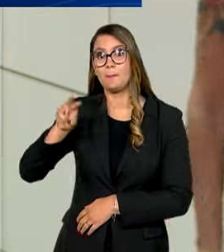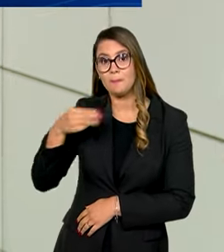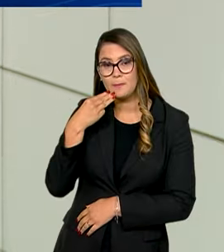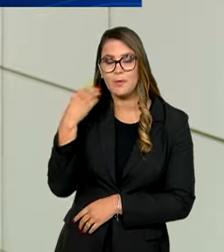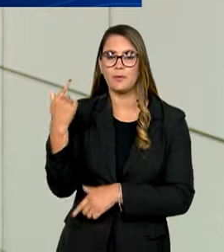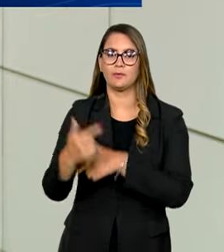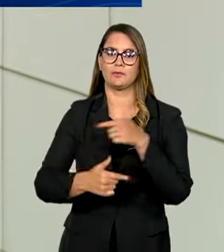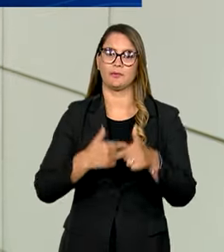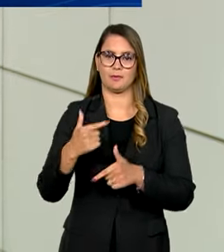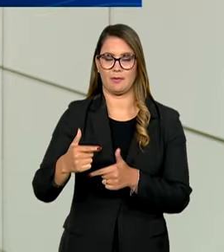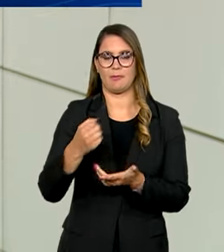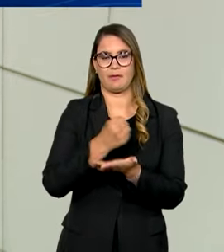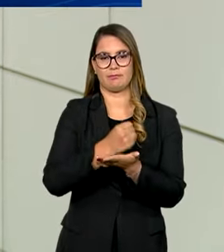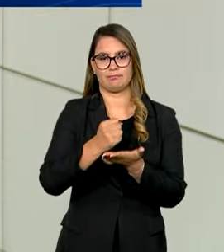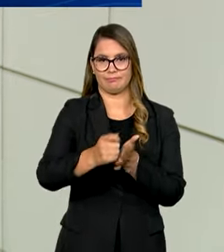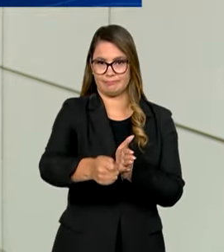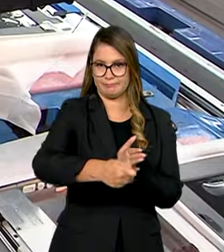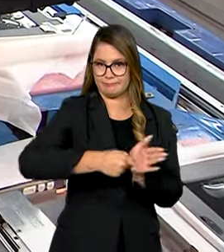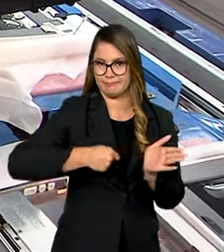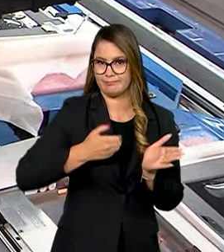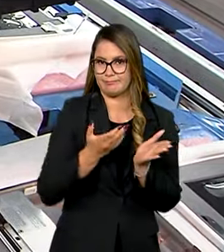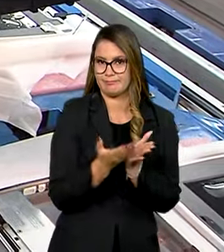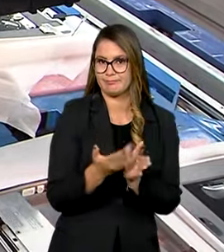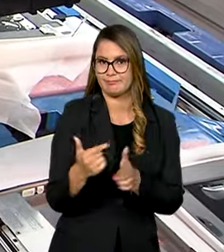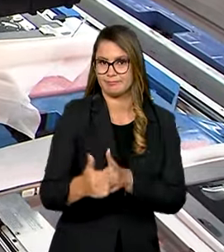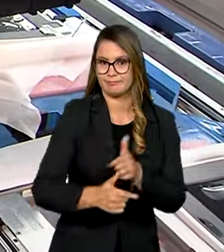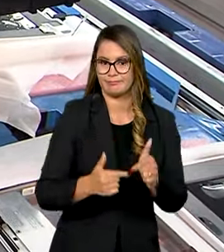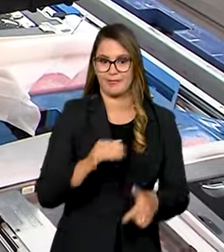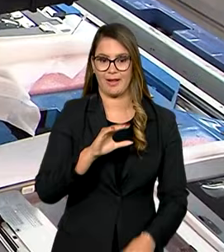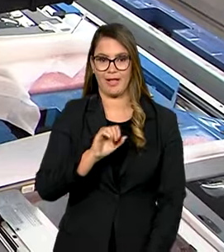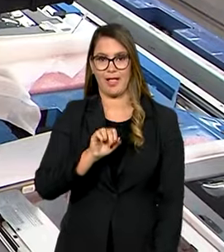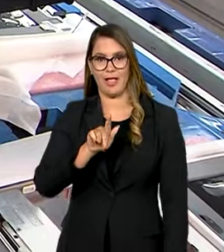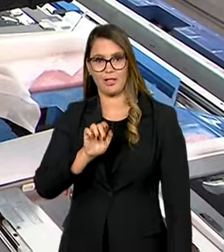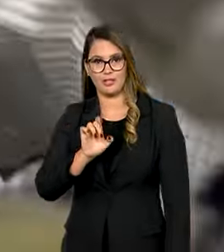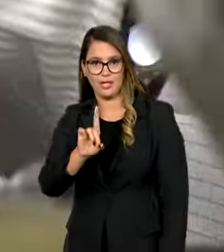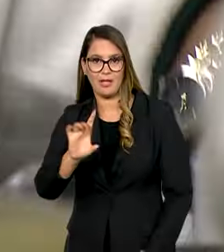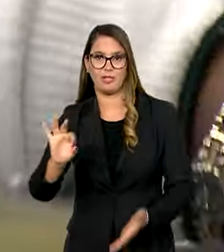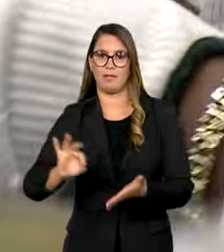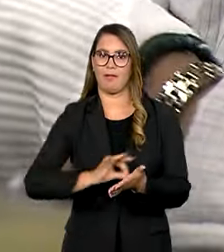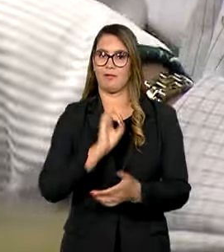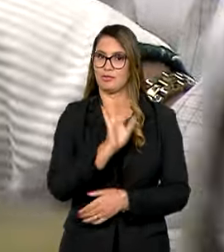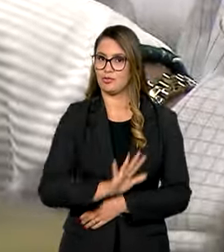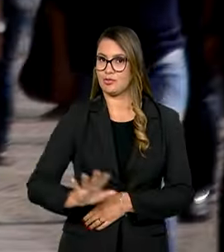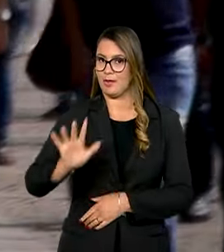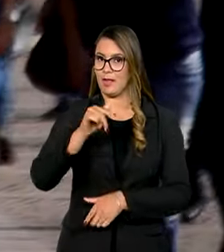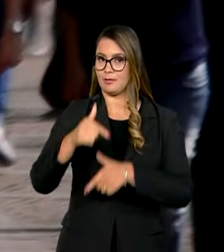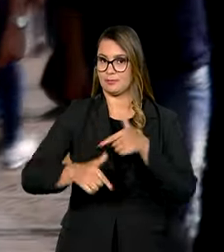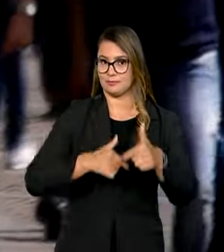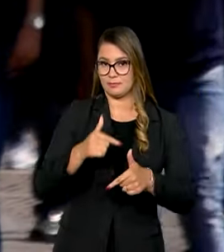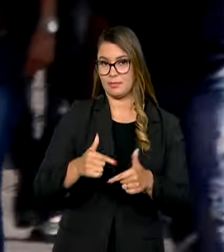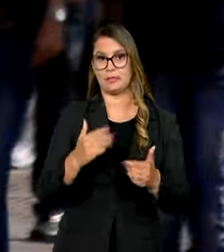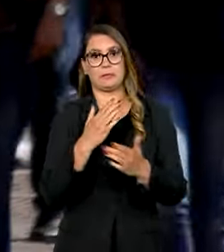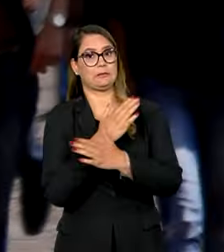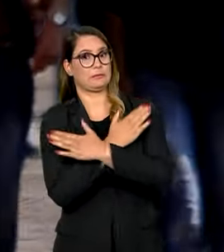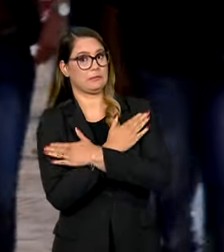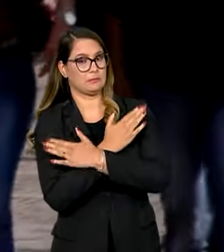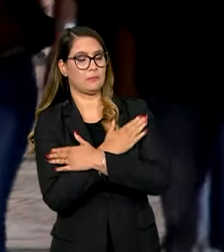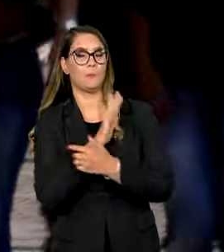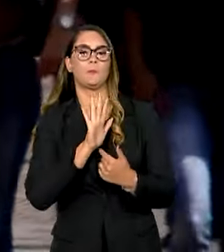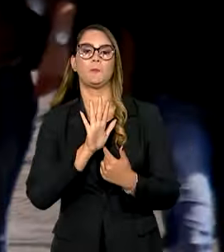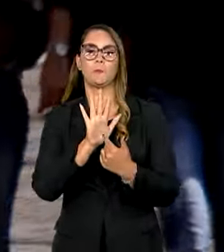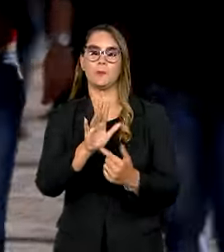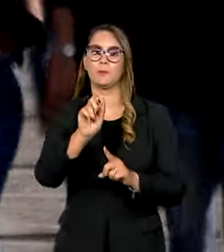empregos com carteiras assinadas. O CAGED, Cadastro Geral de Empregados e Desempregados, mostra